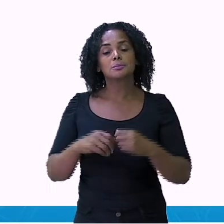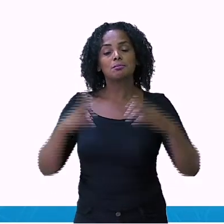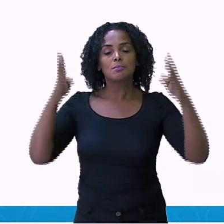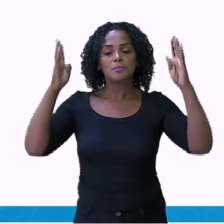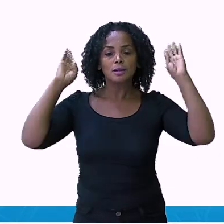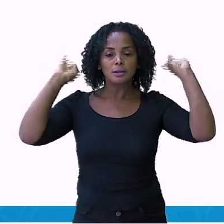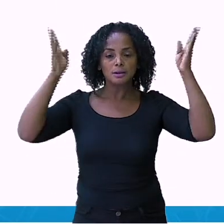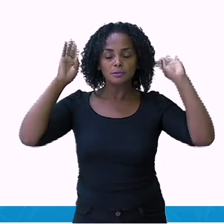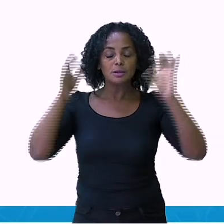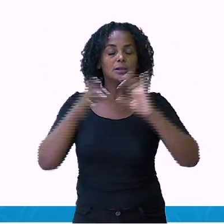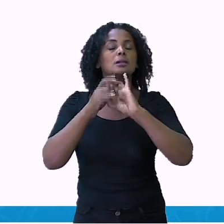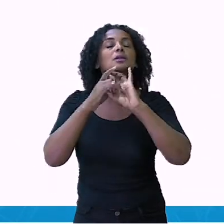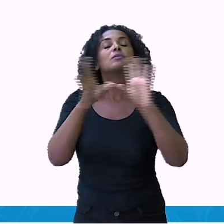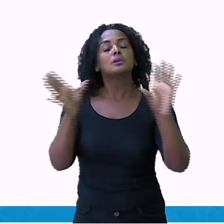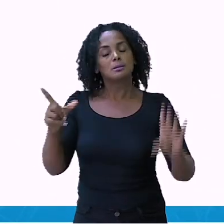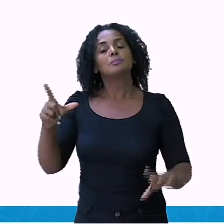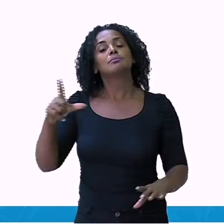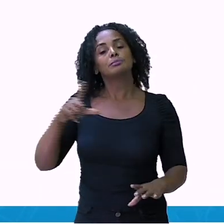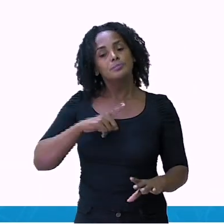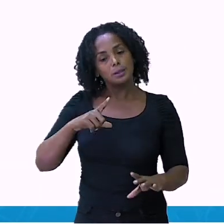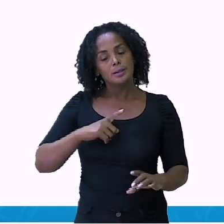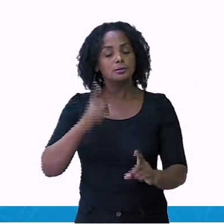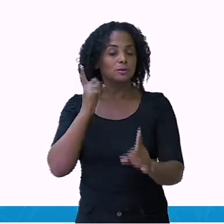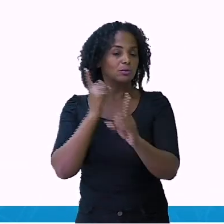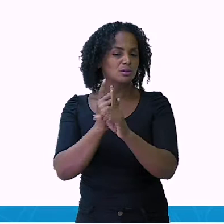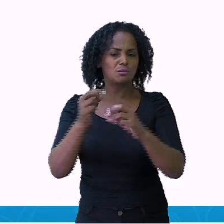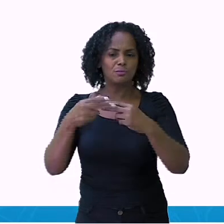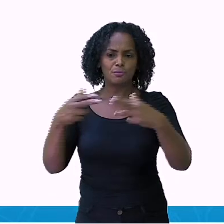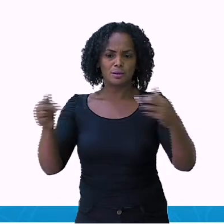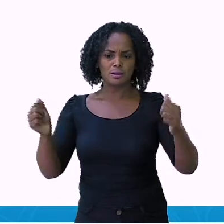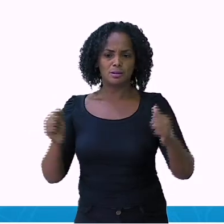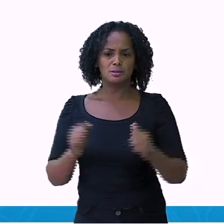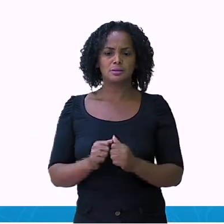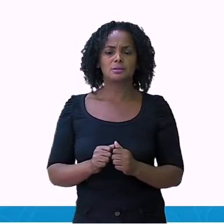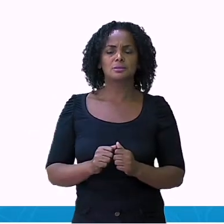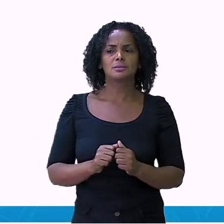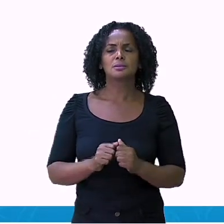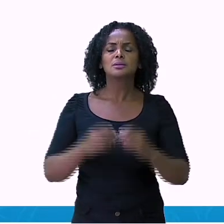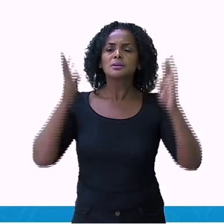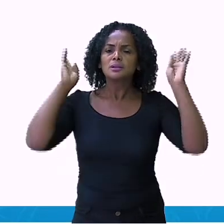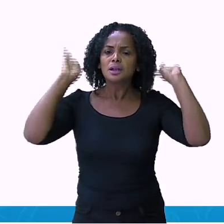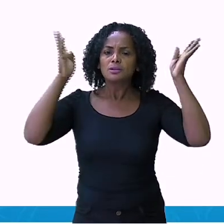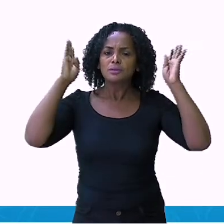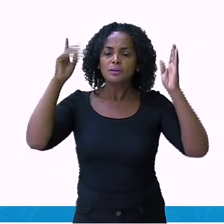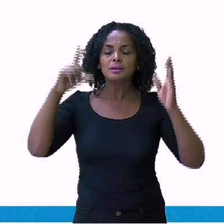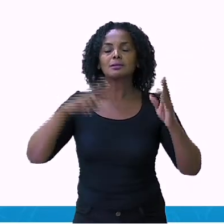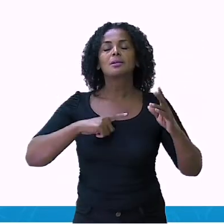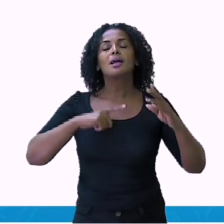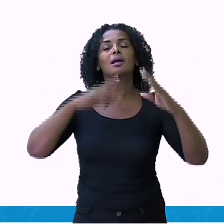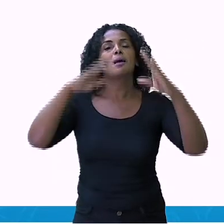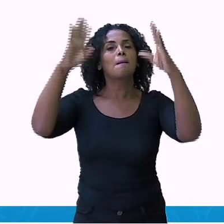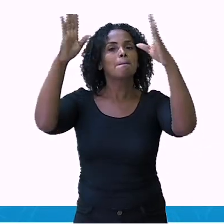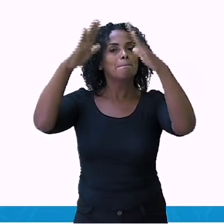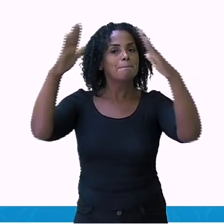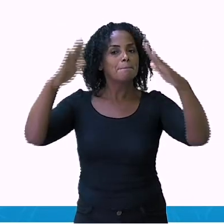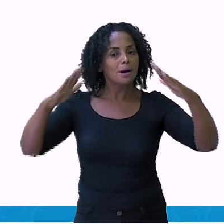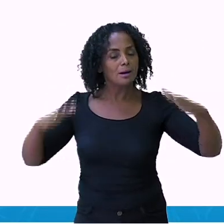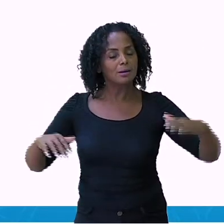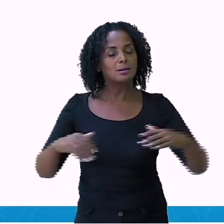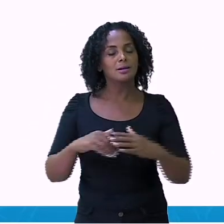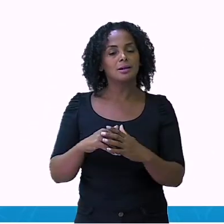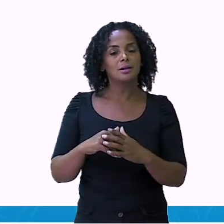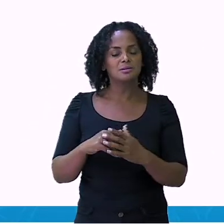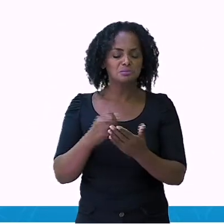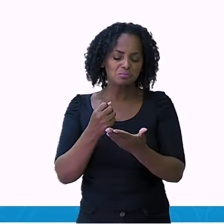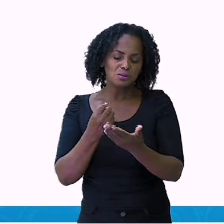N coisas diferentes. Continuando, nas feiras existem também as barraquinhas onde vendem roupas, peças